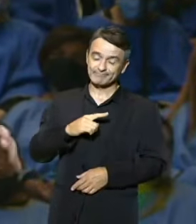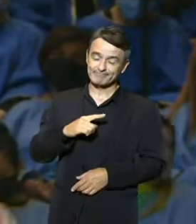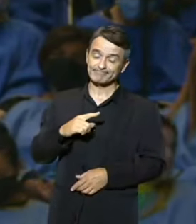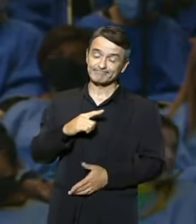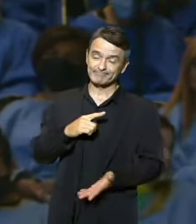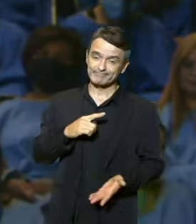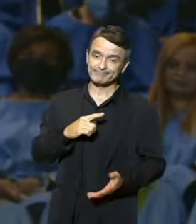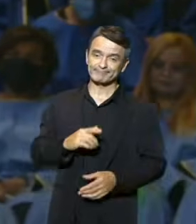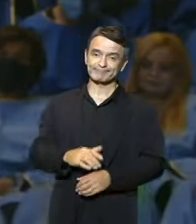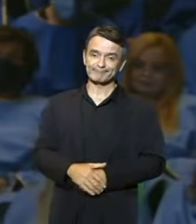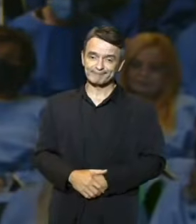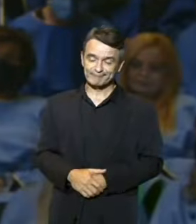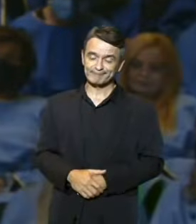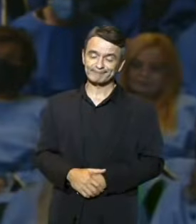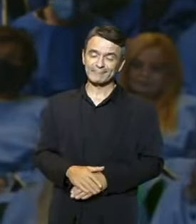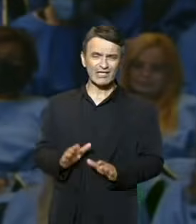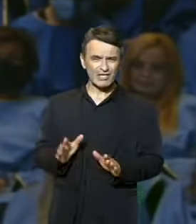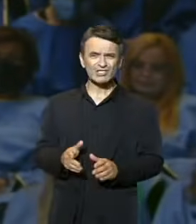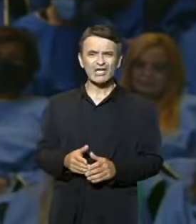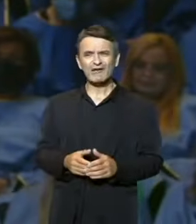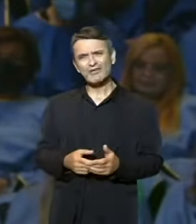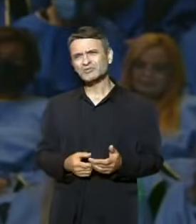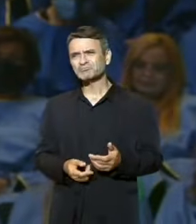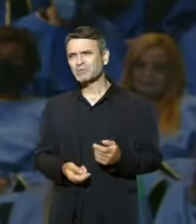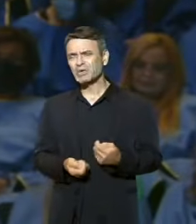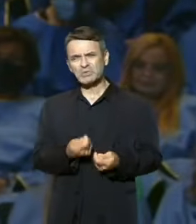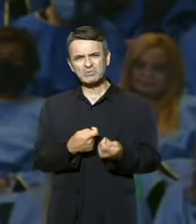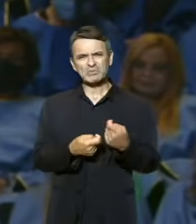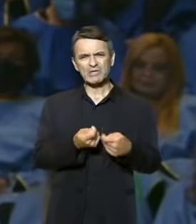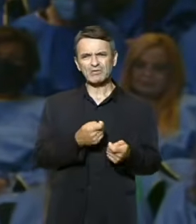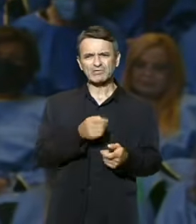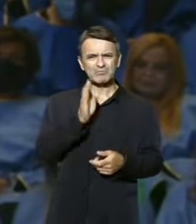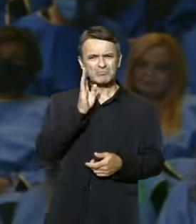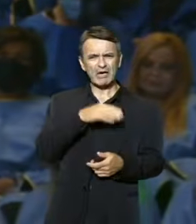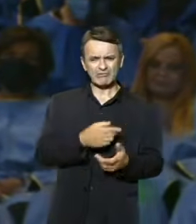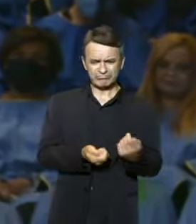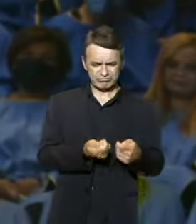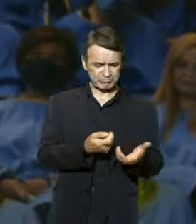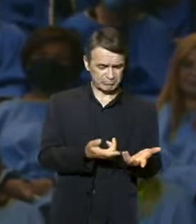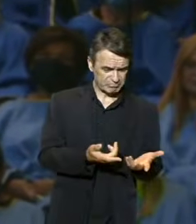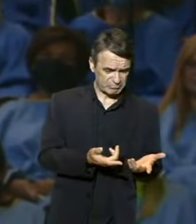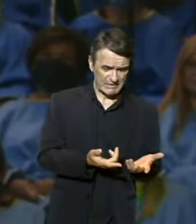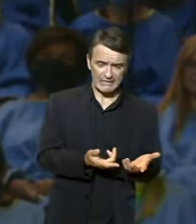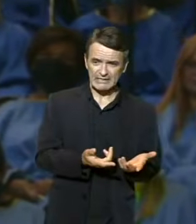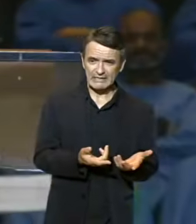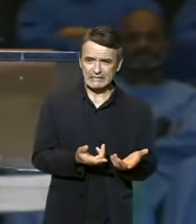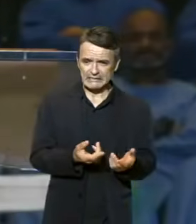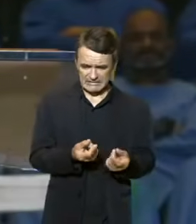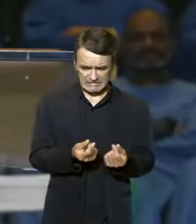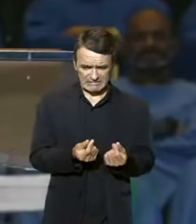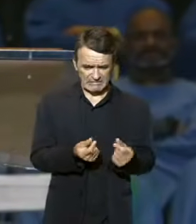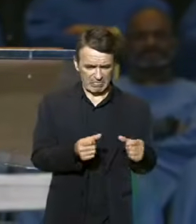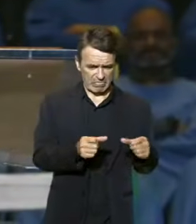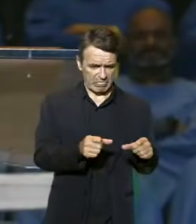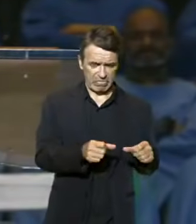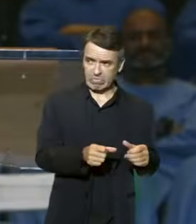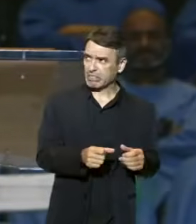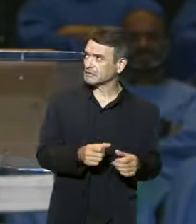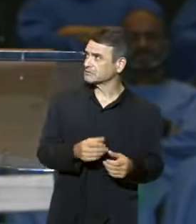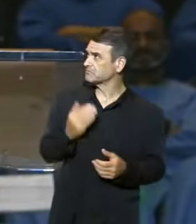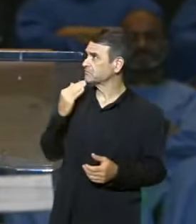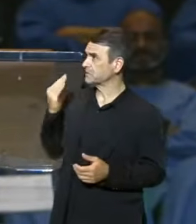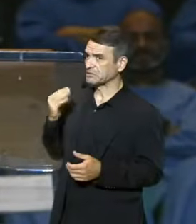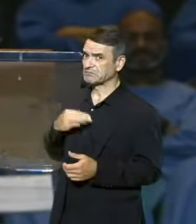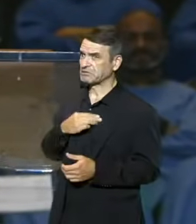Você já fez um mau negócio e ficou apertado financeiramente e começou a pedir misericórdia a